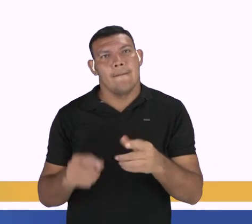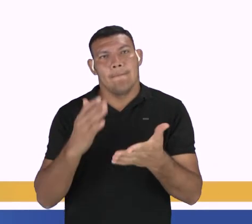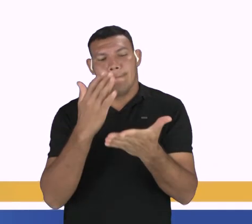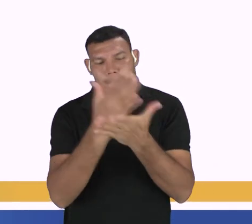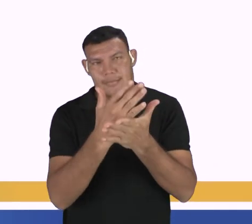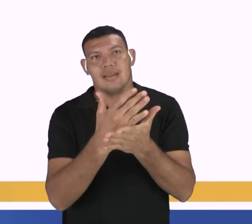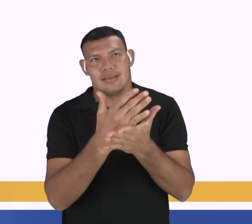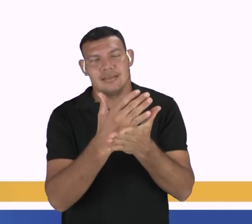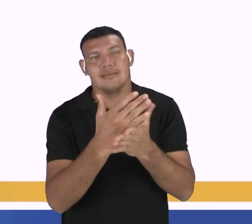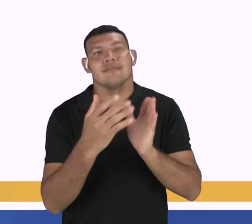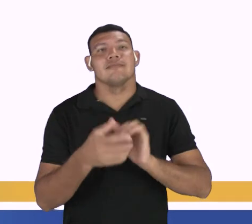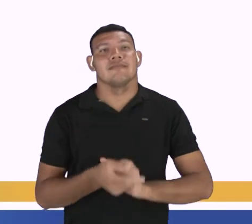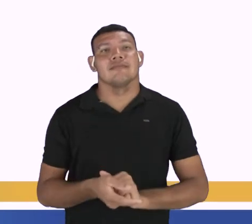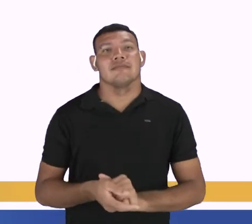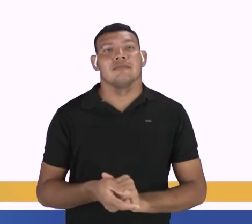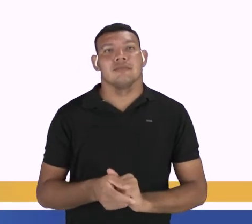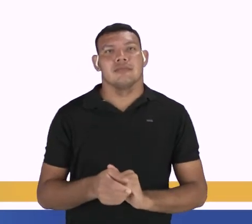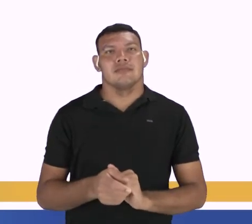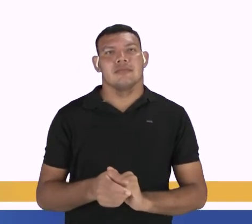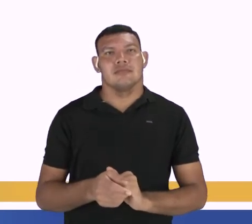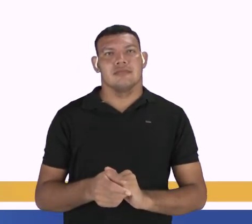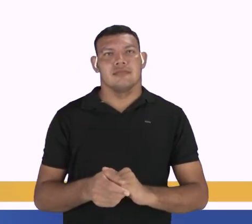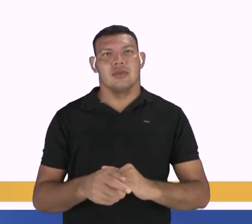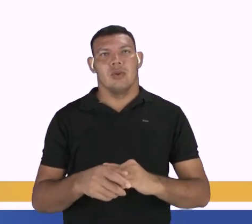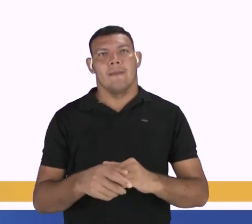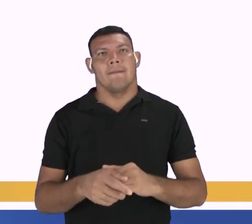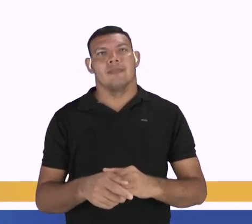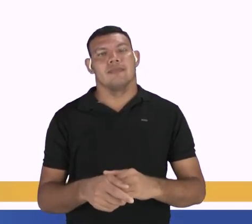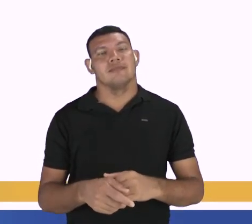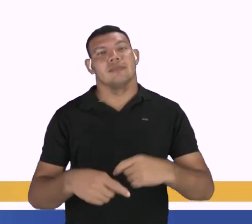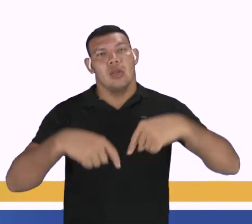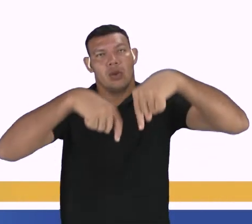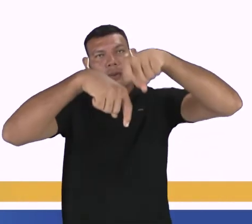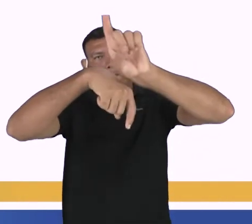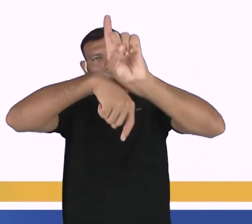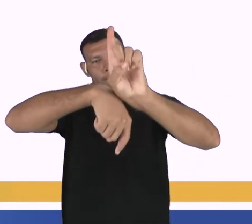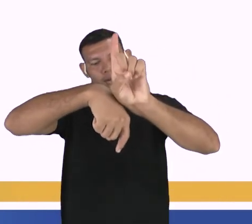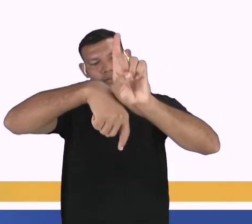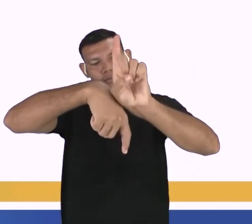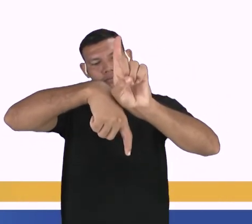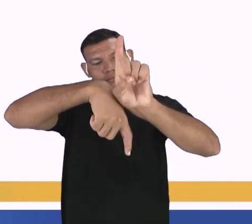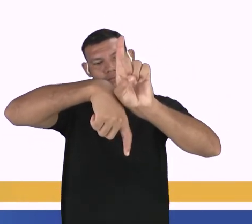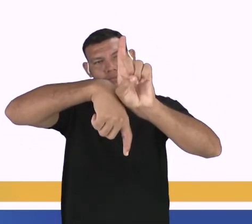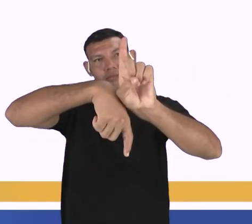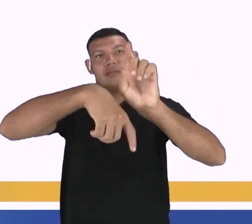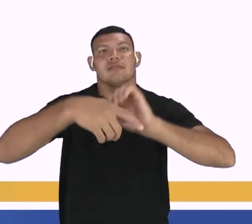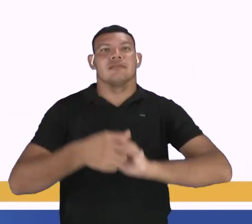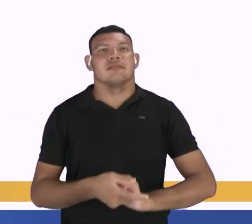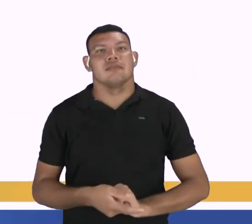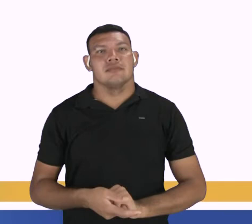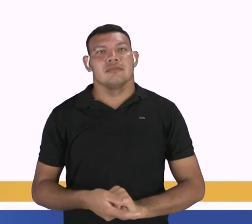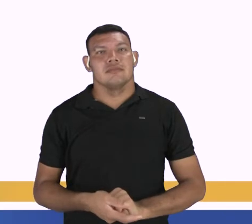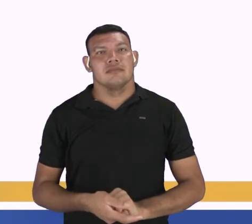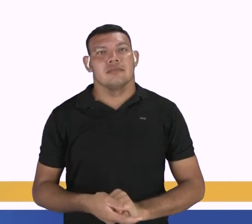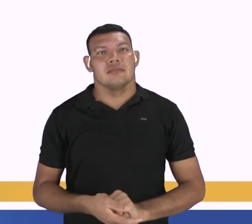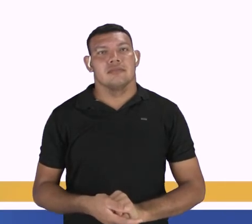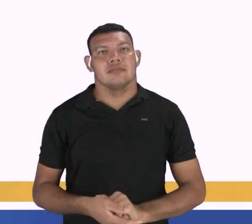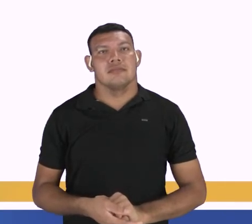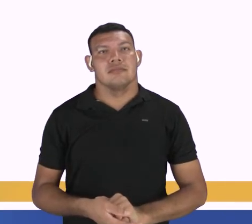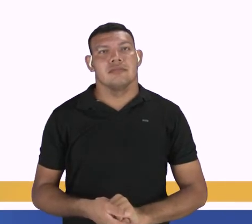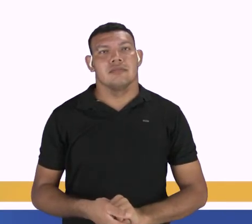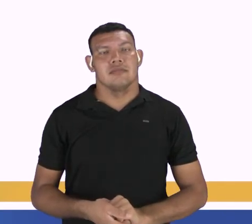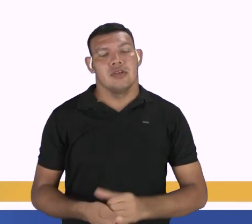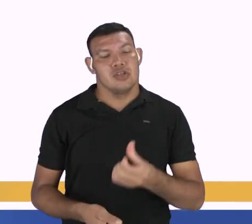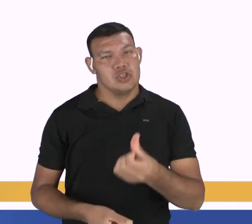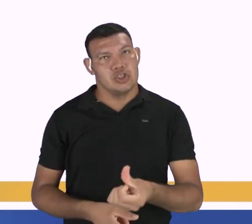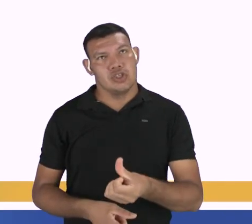dos ponteiros, elas têm sentidos diferentes. Então, nesse caso aí, esse ângulo aí, às 6 horas, entre